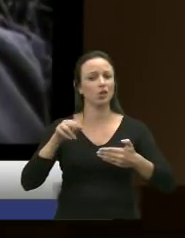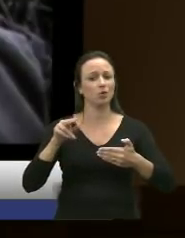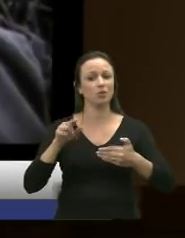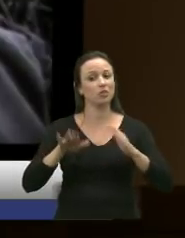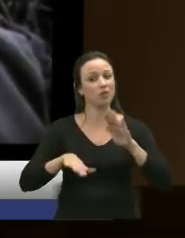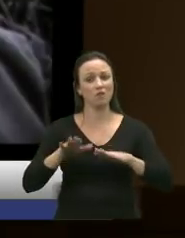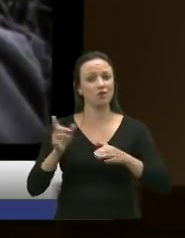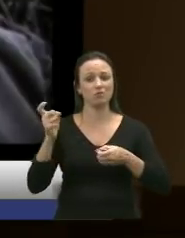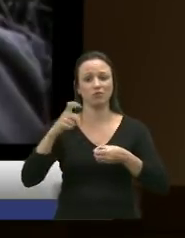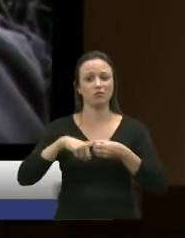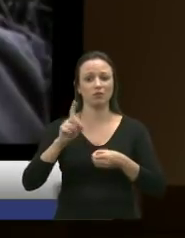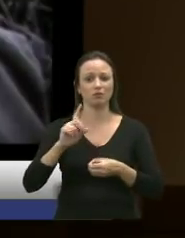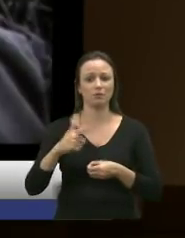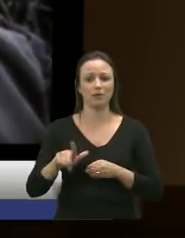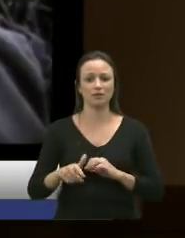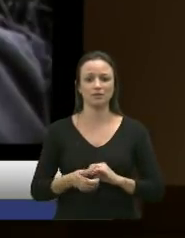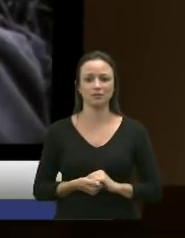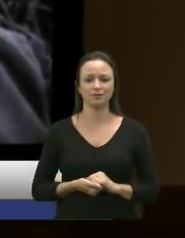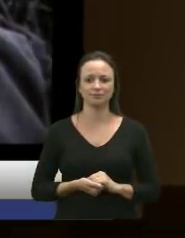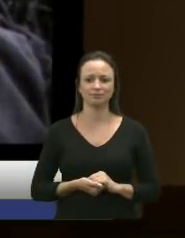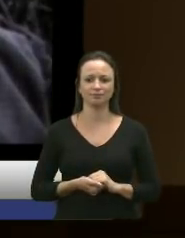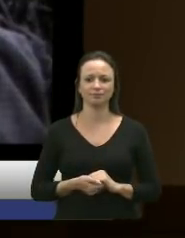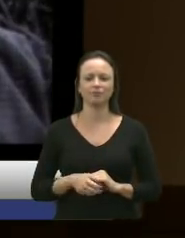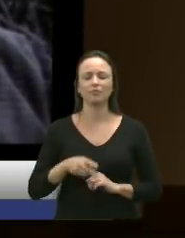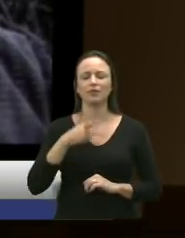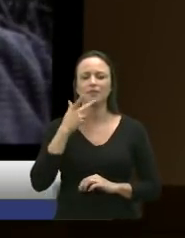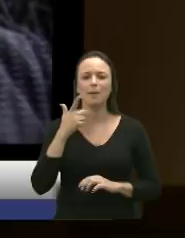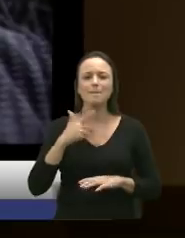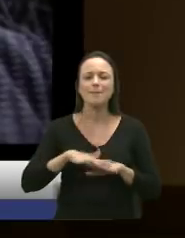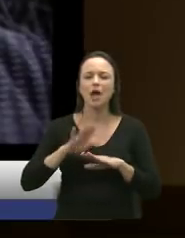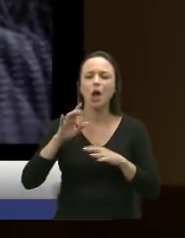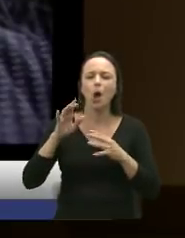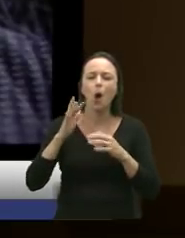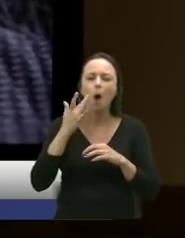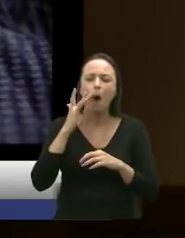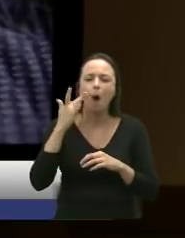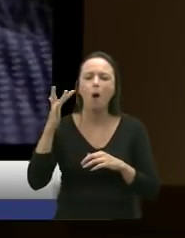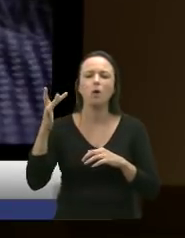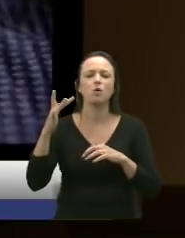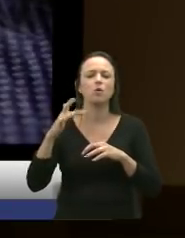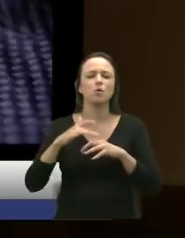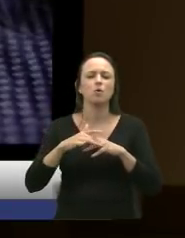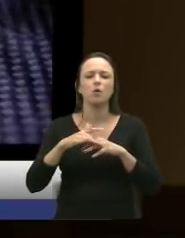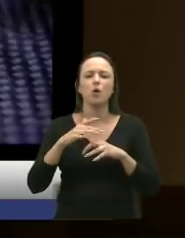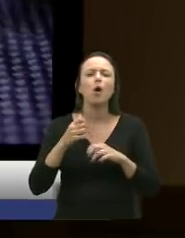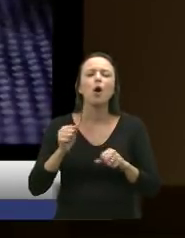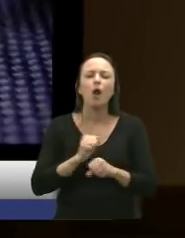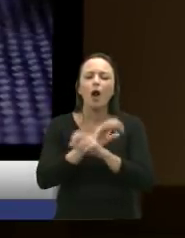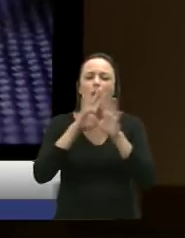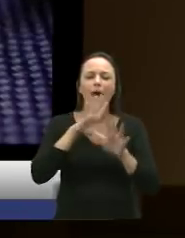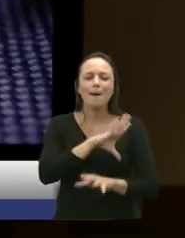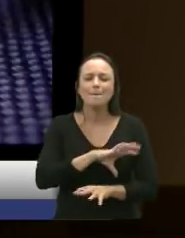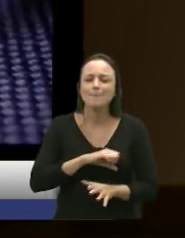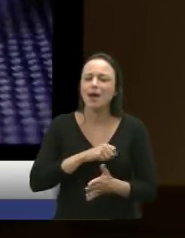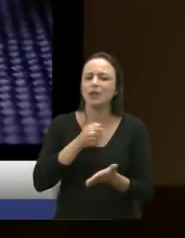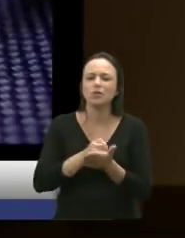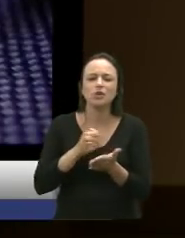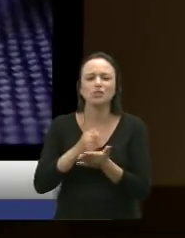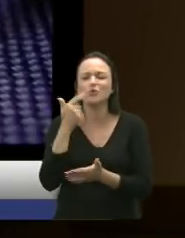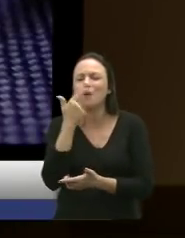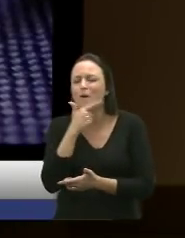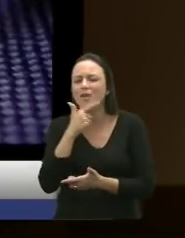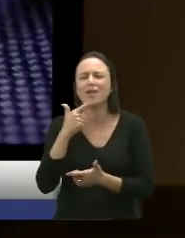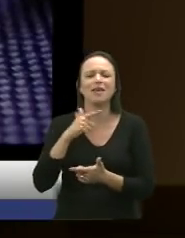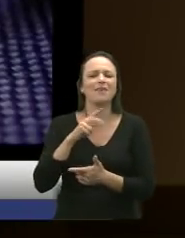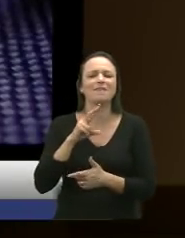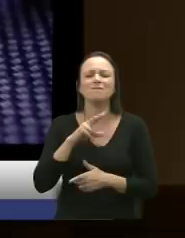mais. Vale mais do que vale ouro maciço, vale a glória de amar, sorrir, chorar, lutar, vencer, morrer,